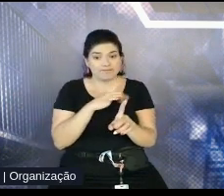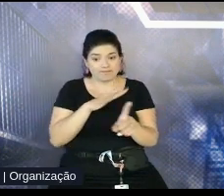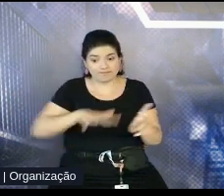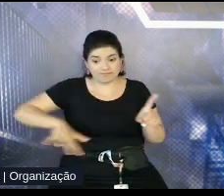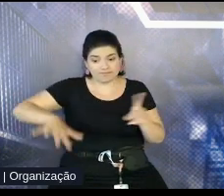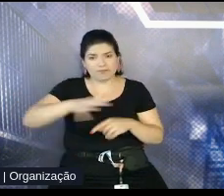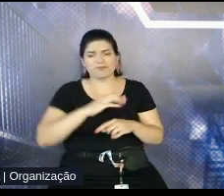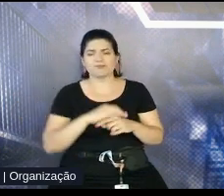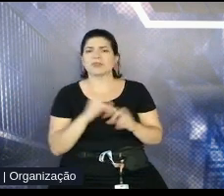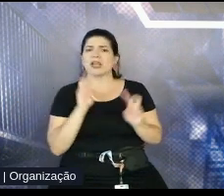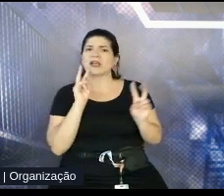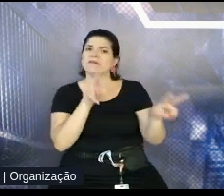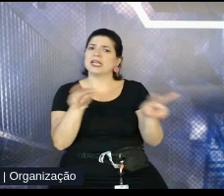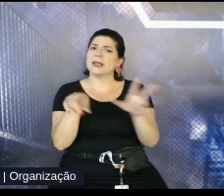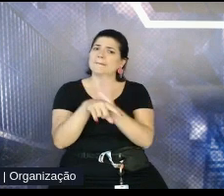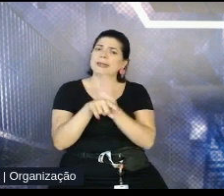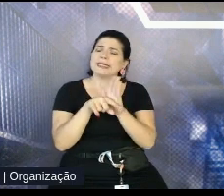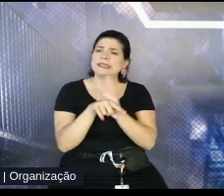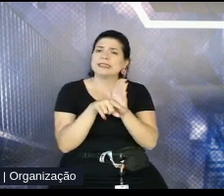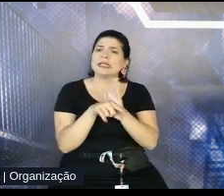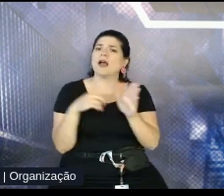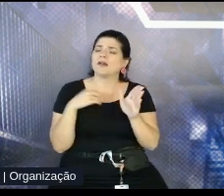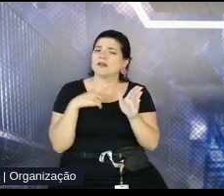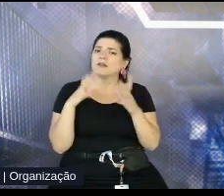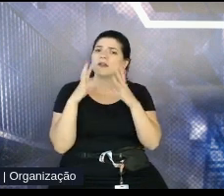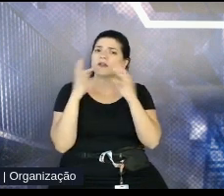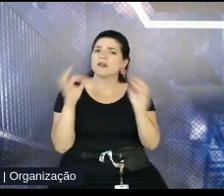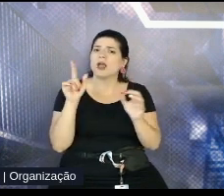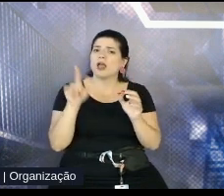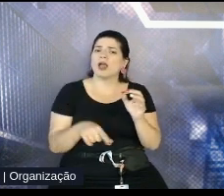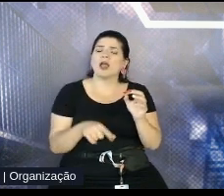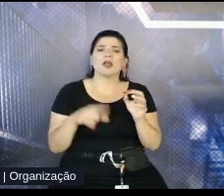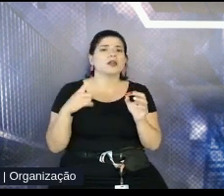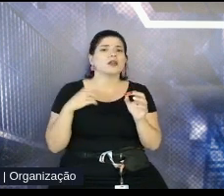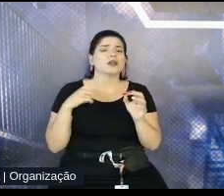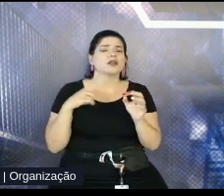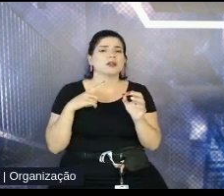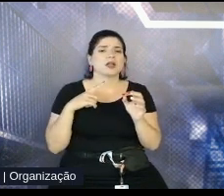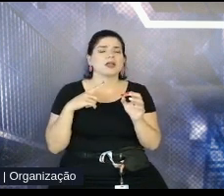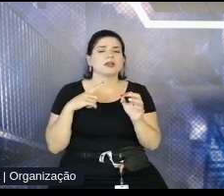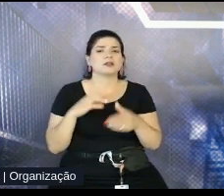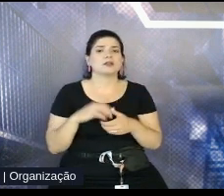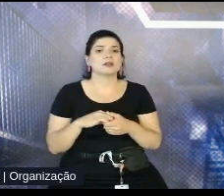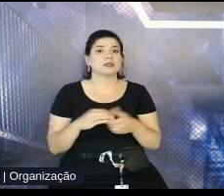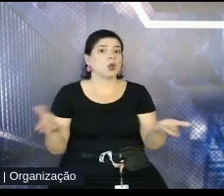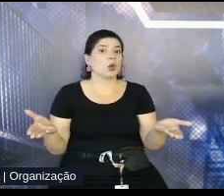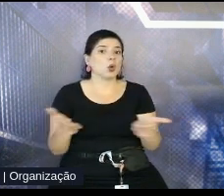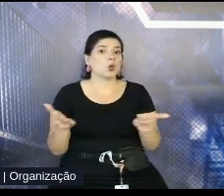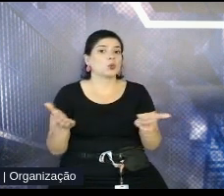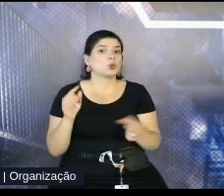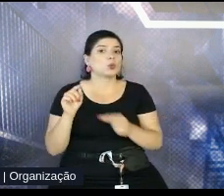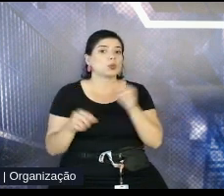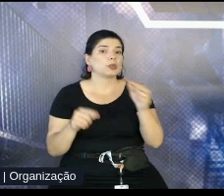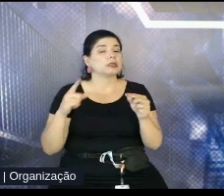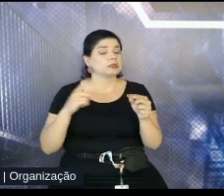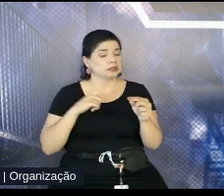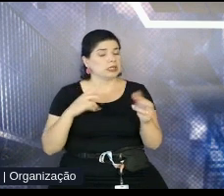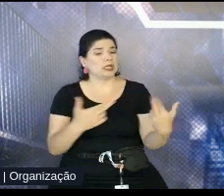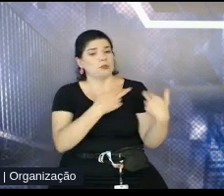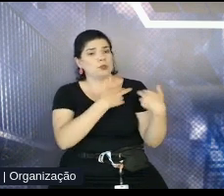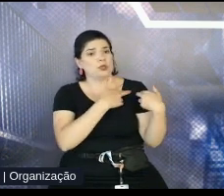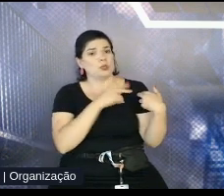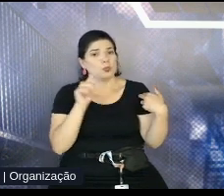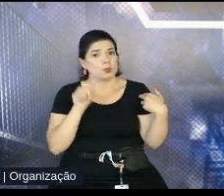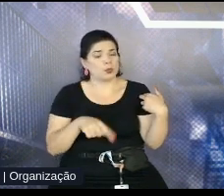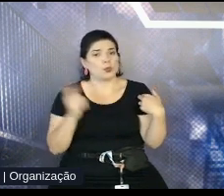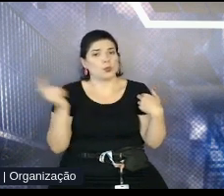ver essas pesquisas tendo esse respaldo ali a nível de indústria de software. E hoje o nosso time ele tem muito esse papel da gente conseguir